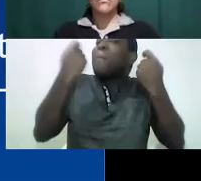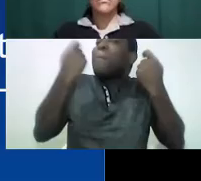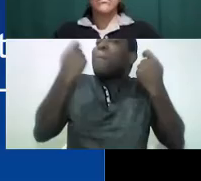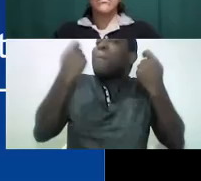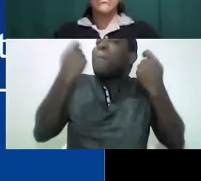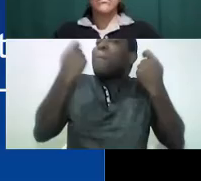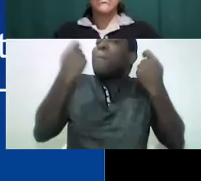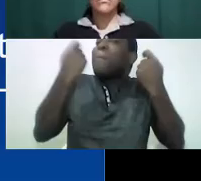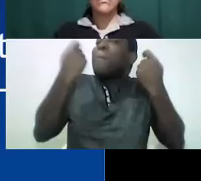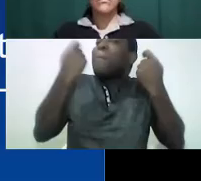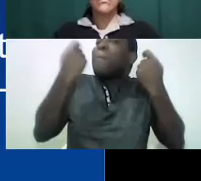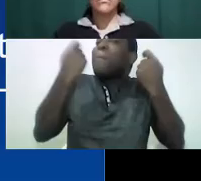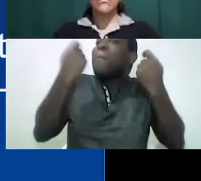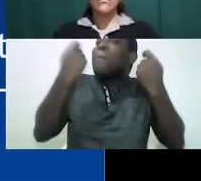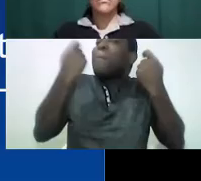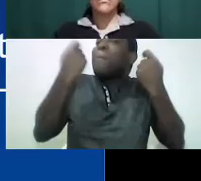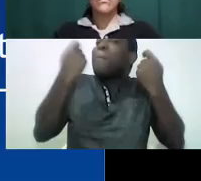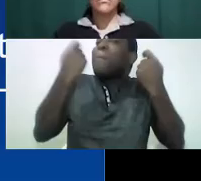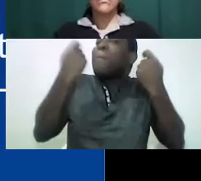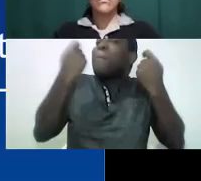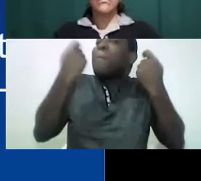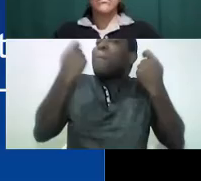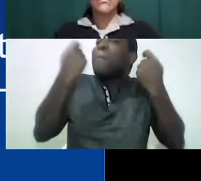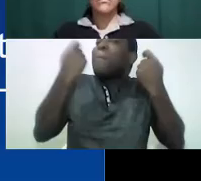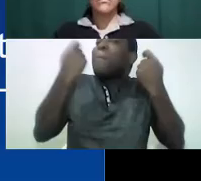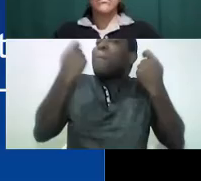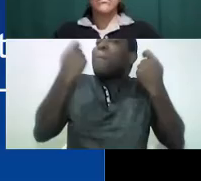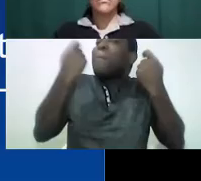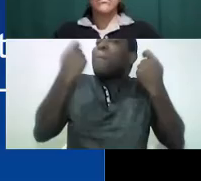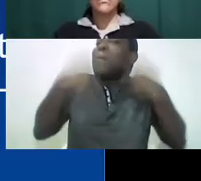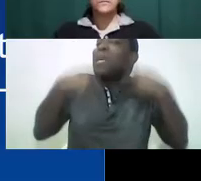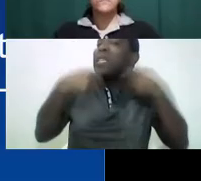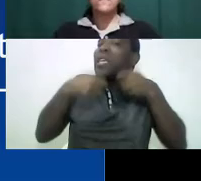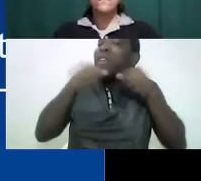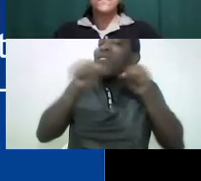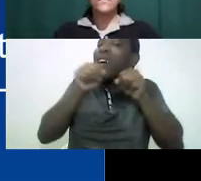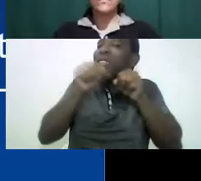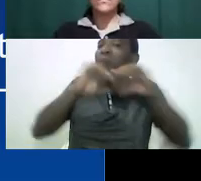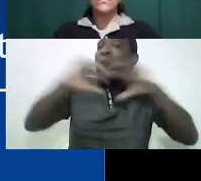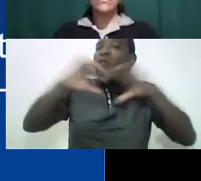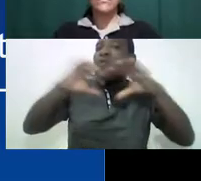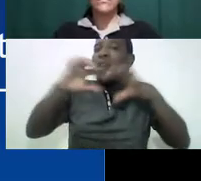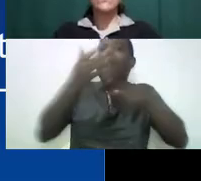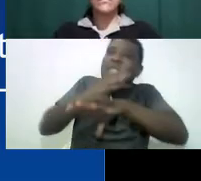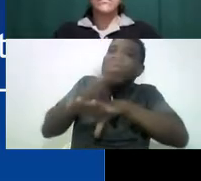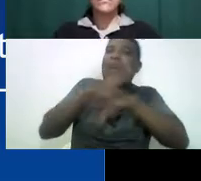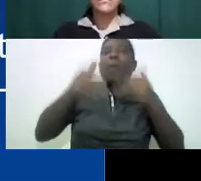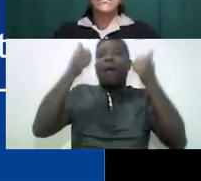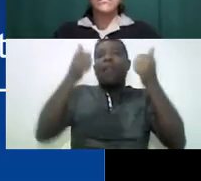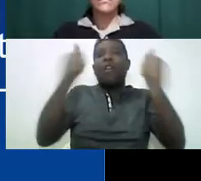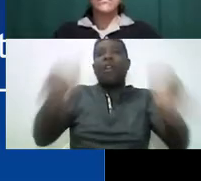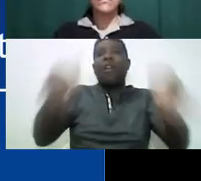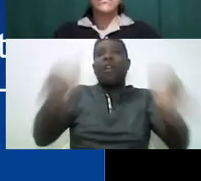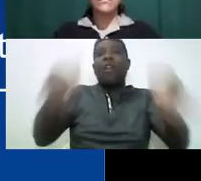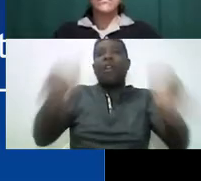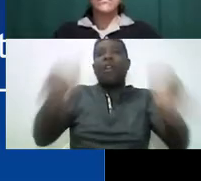outro. Então, isso a gente chama de torcicolo congênito. Também é um músculo relacionado aos torcicolos, mas não é tão comum quanto o elevador